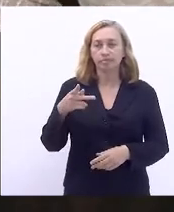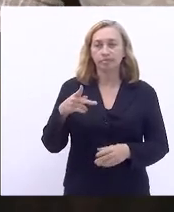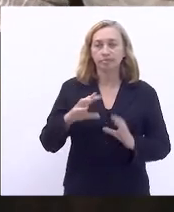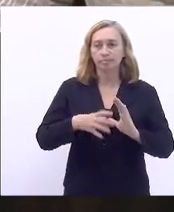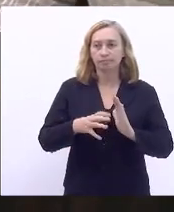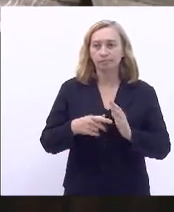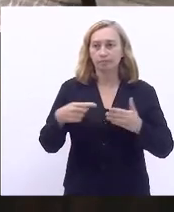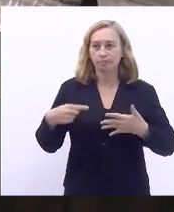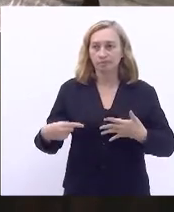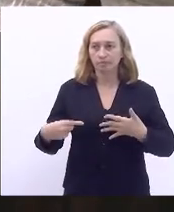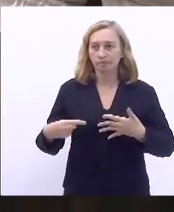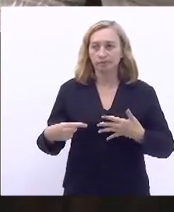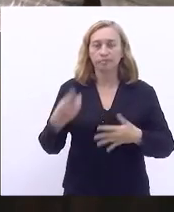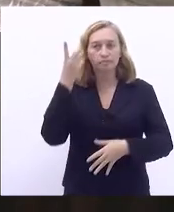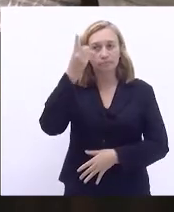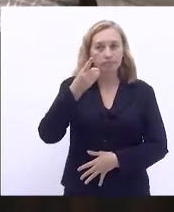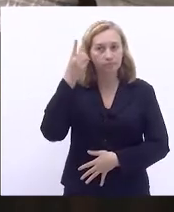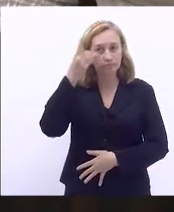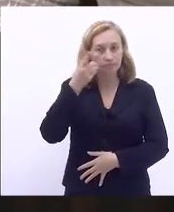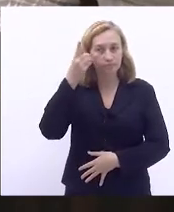deputado